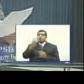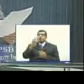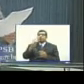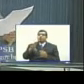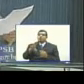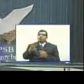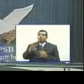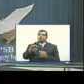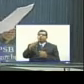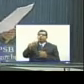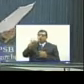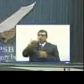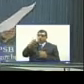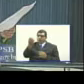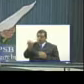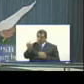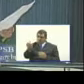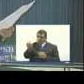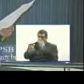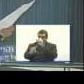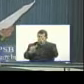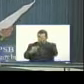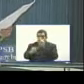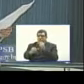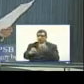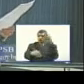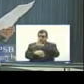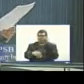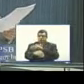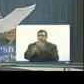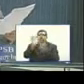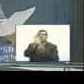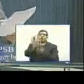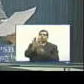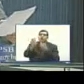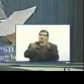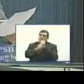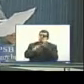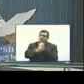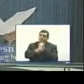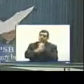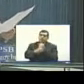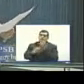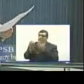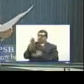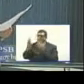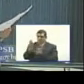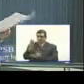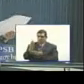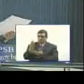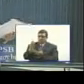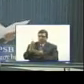pouco mais de 1,6% para investimento que demonstra uma máquina pública em deficiente